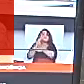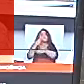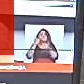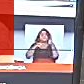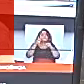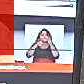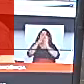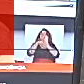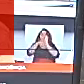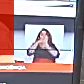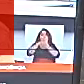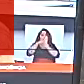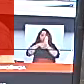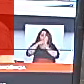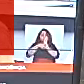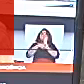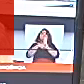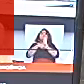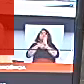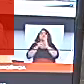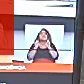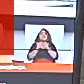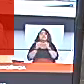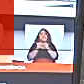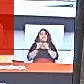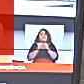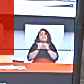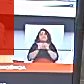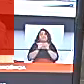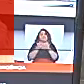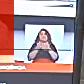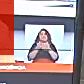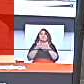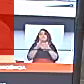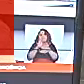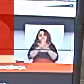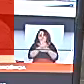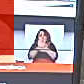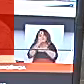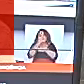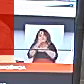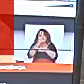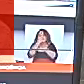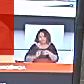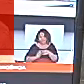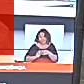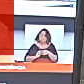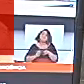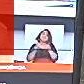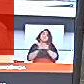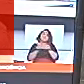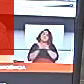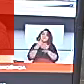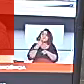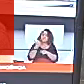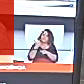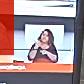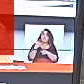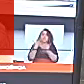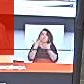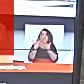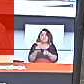pessoas com deficiência. E também, recentemente, assumi a presidência do Conselho Estadual de Defesa dos Direitos da Pessoa